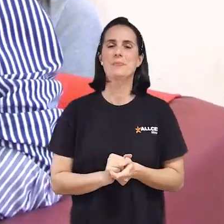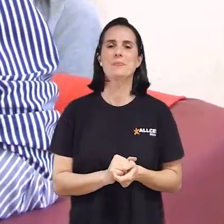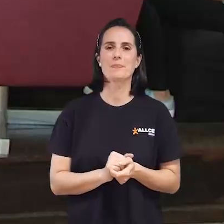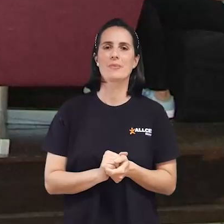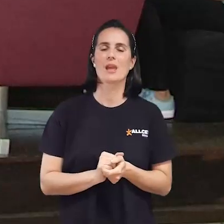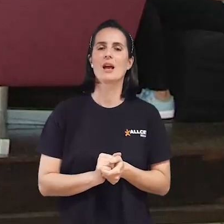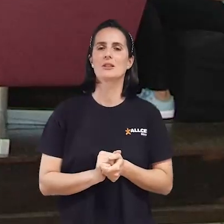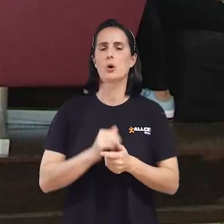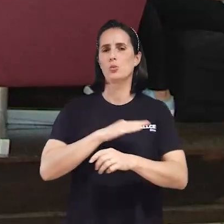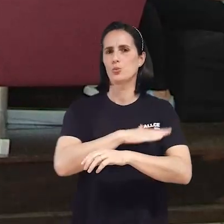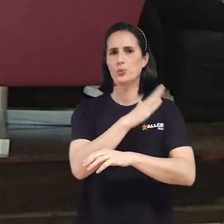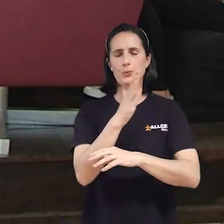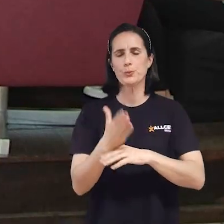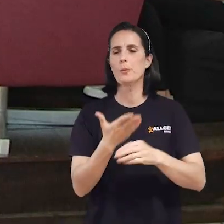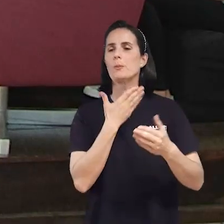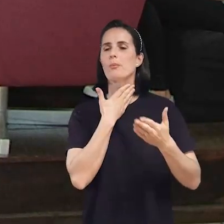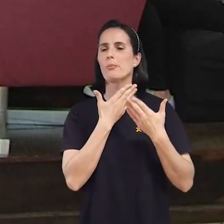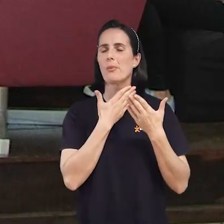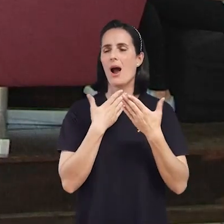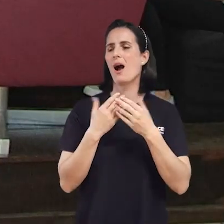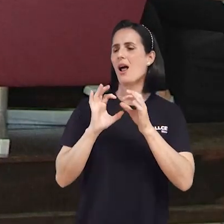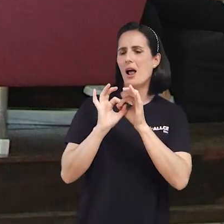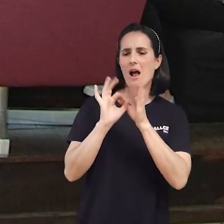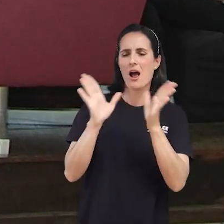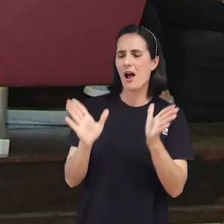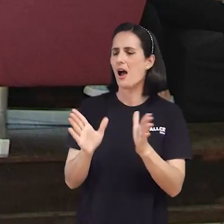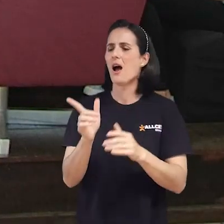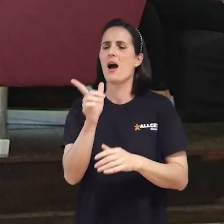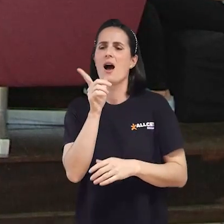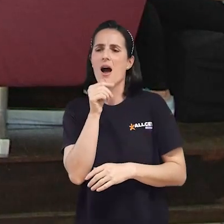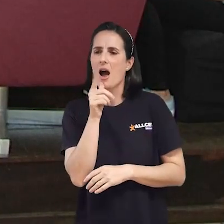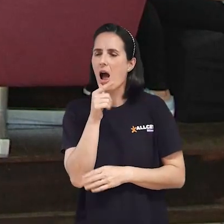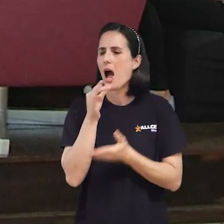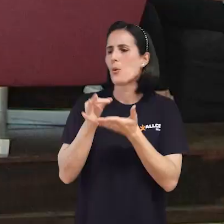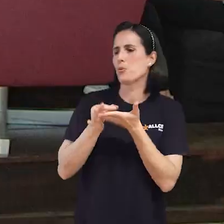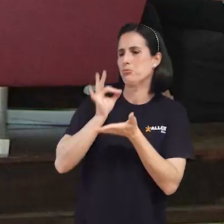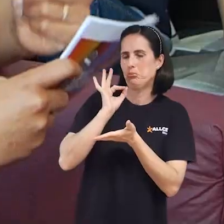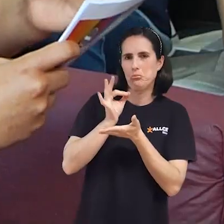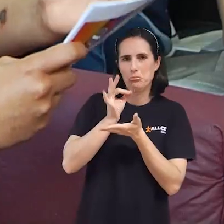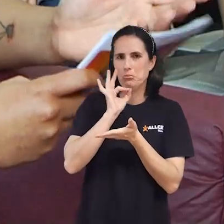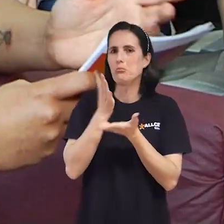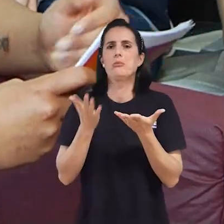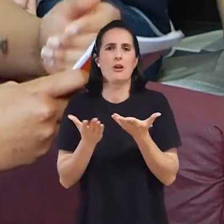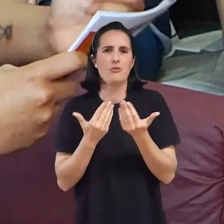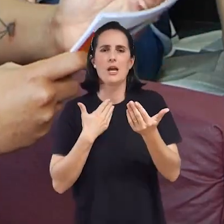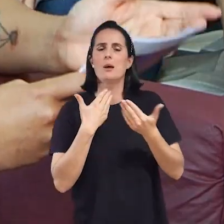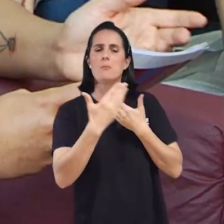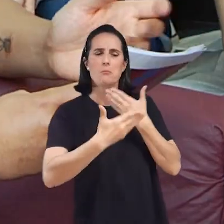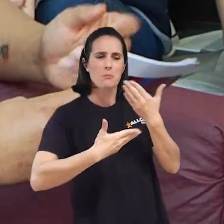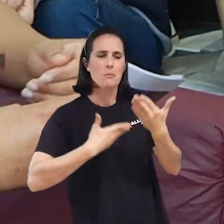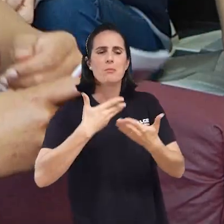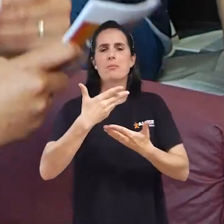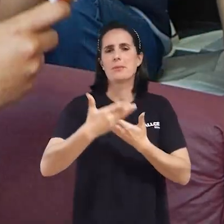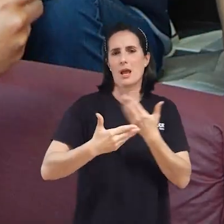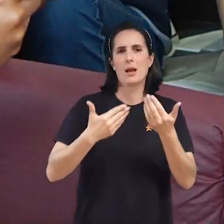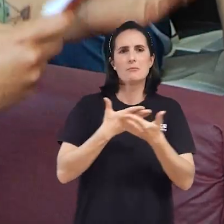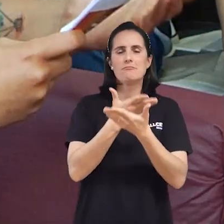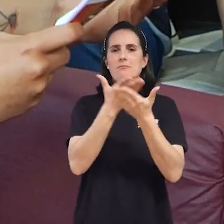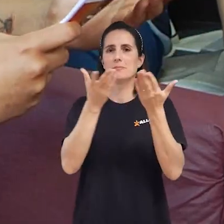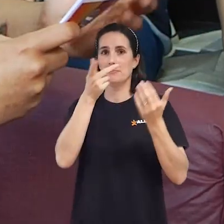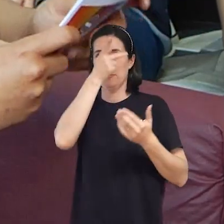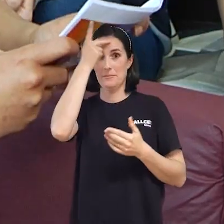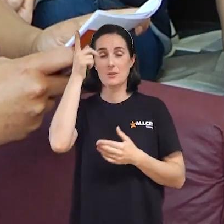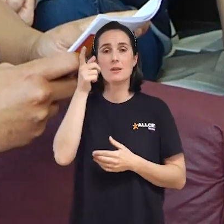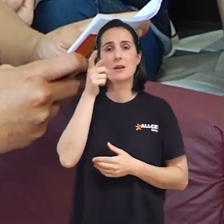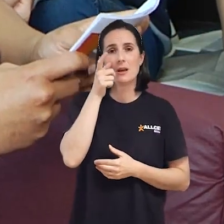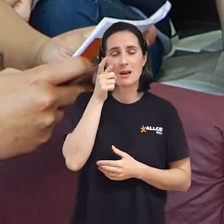alegria. Durante todo o nosso bate-papo, o vereador pode ficar à vontade, tomar água, tomar café, interagir